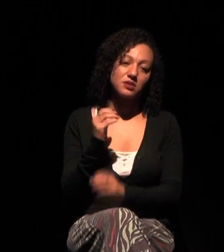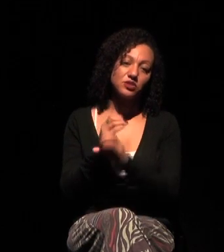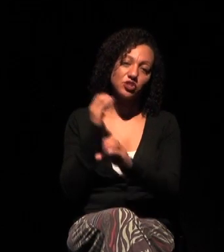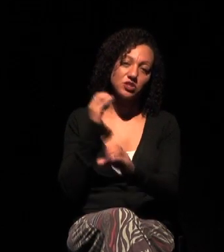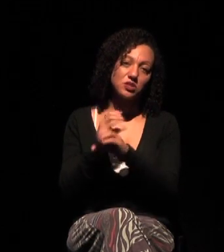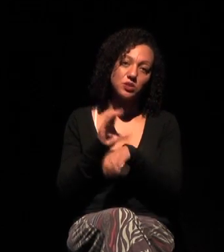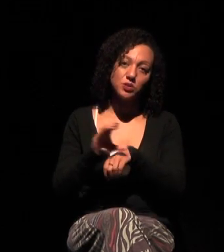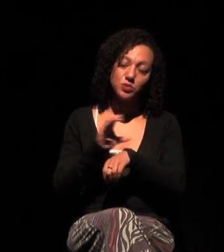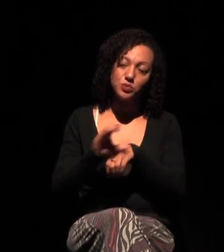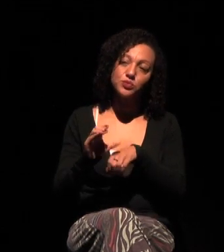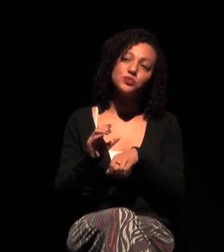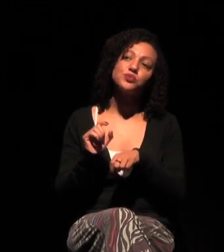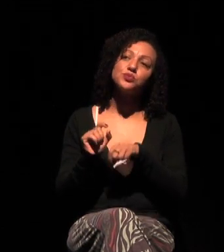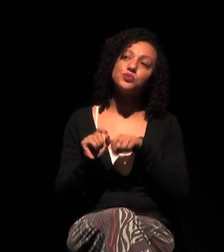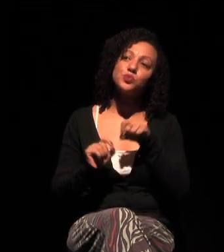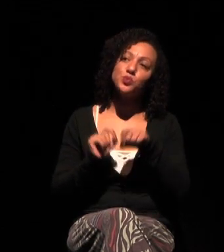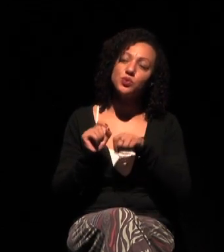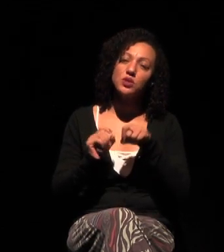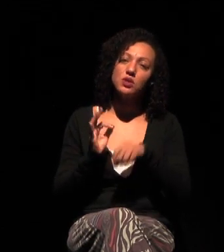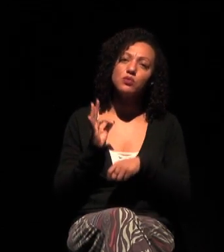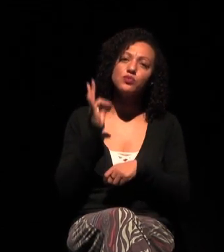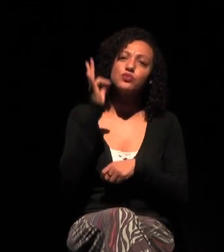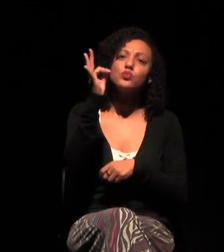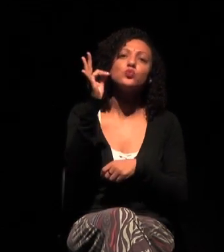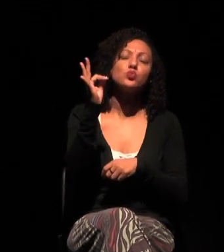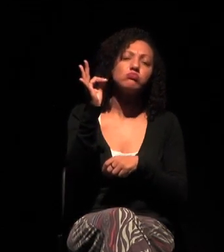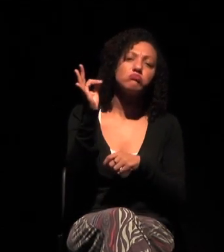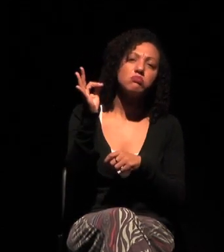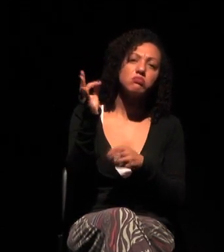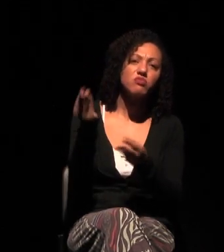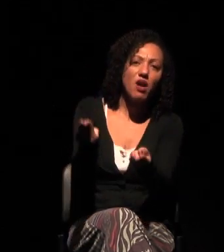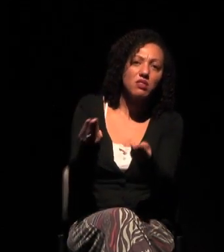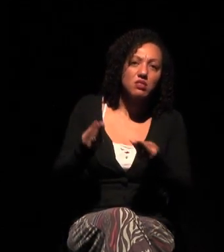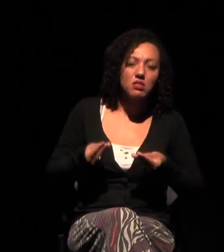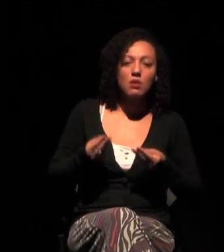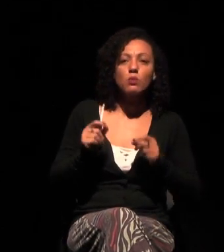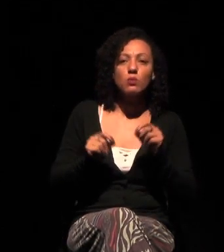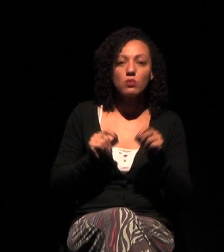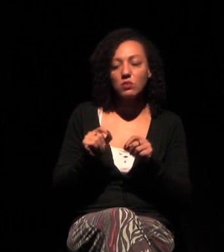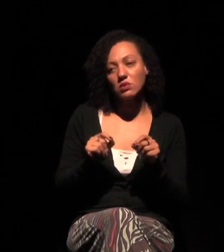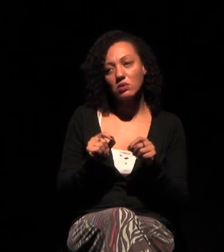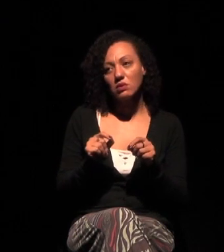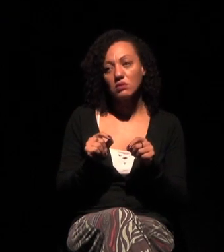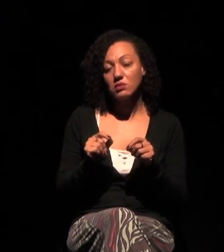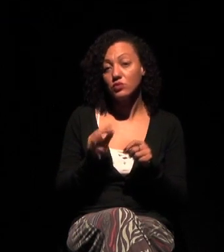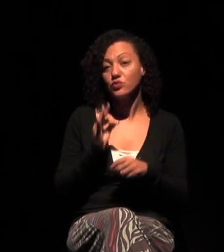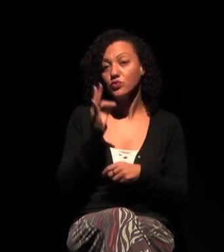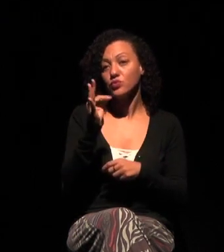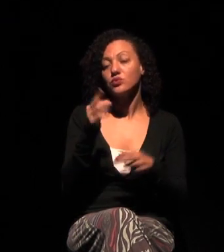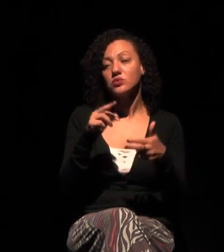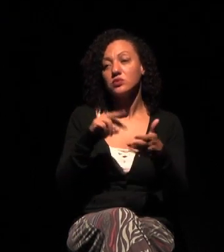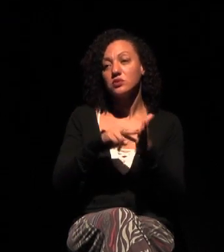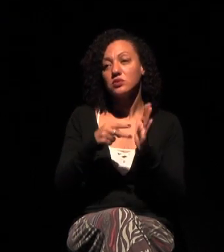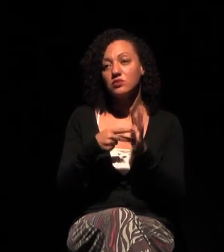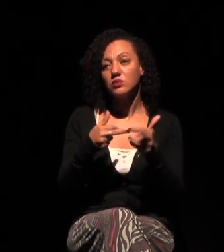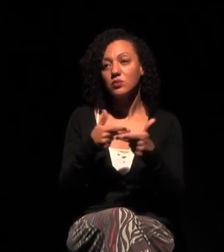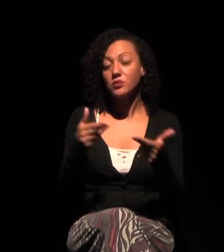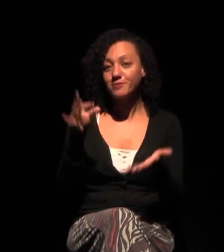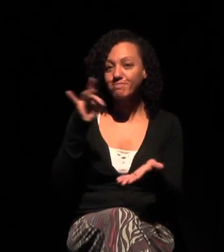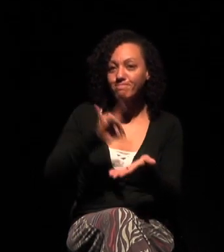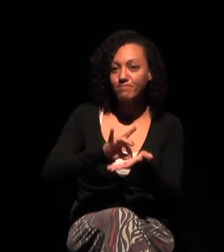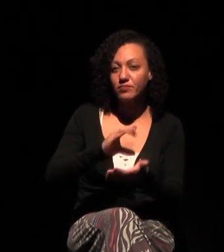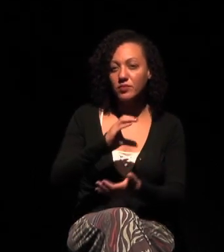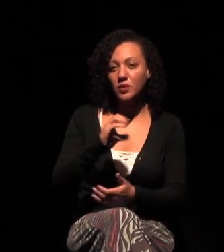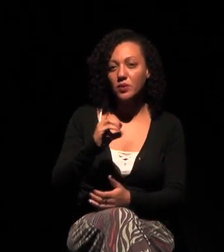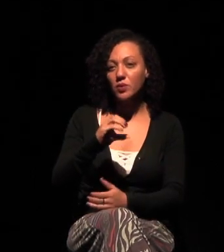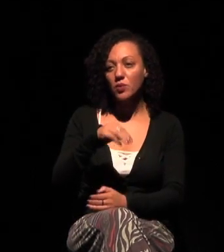pode oferecer do que do futuro então o futuro para nós é uma coisa bem concreta e normalmente